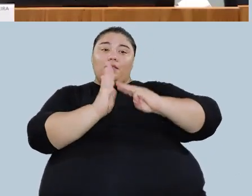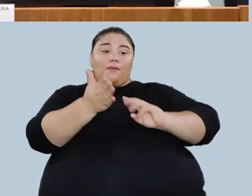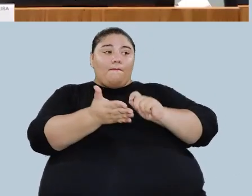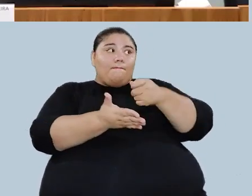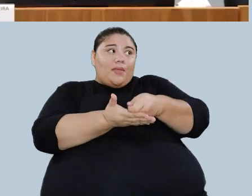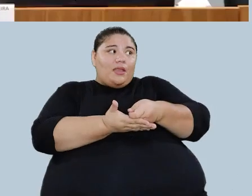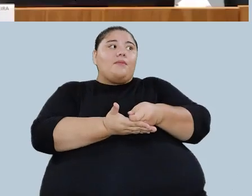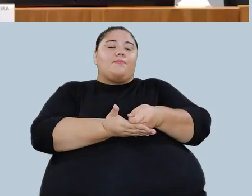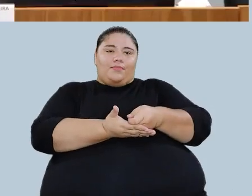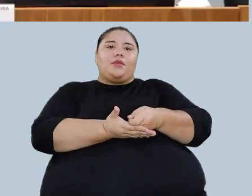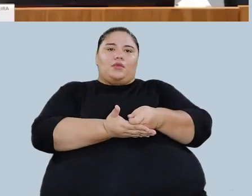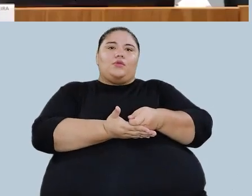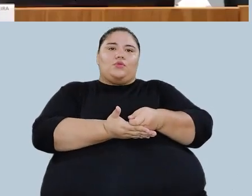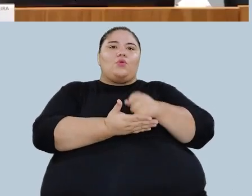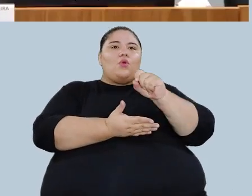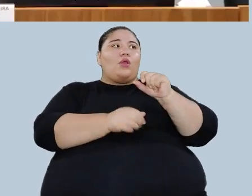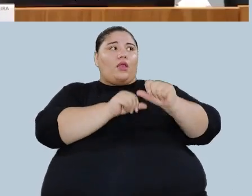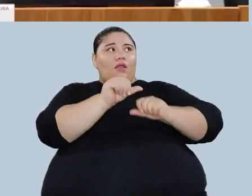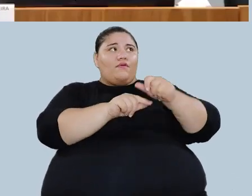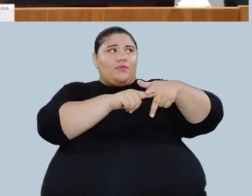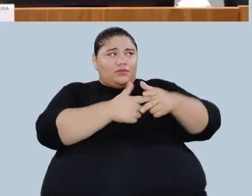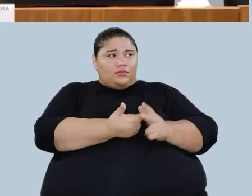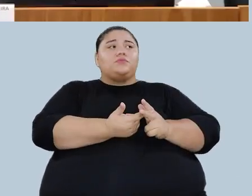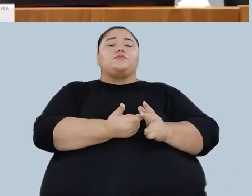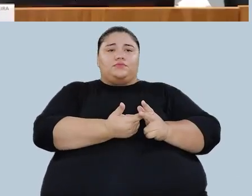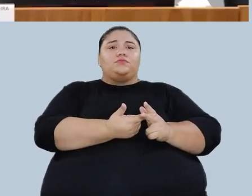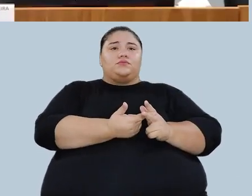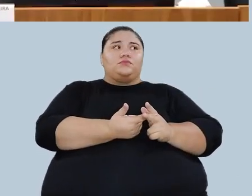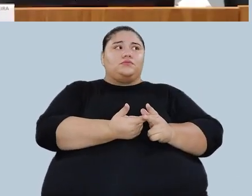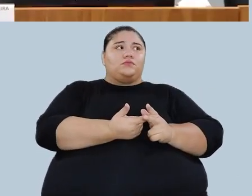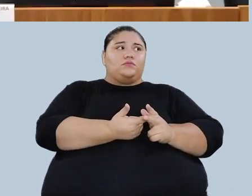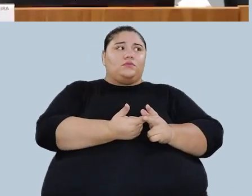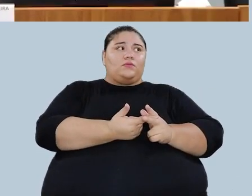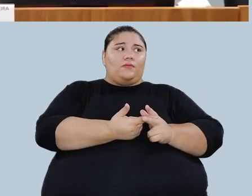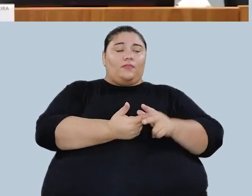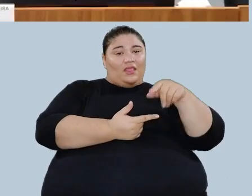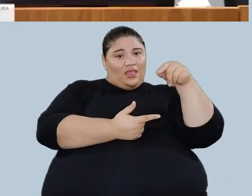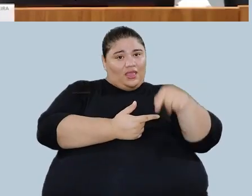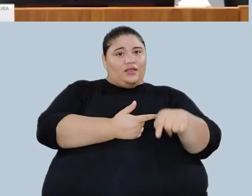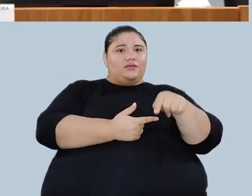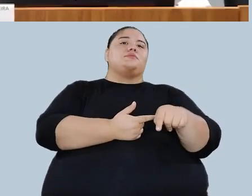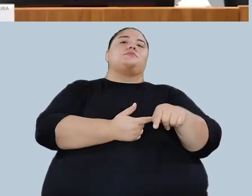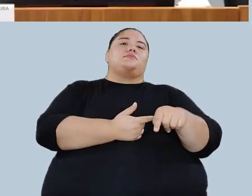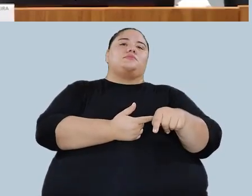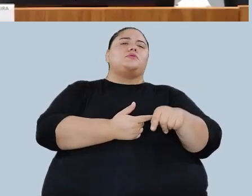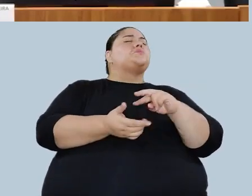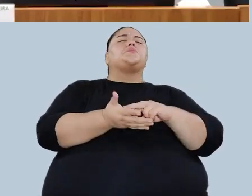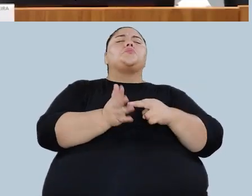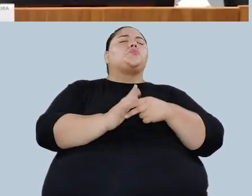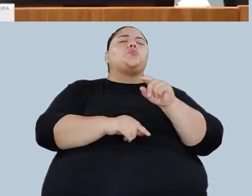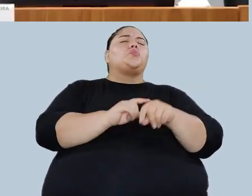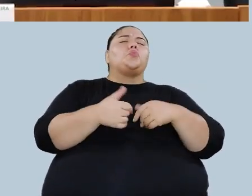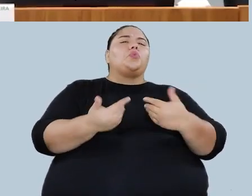pagamento preponderante, ou que a reforma tributária pretende que seja preponderante, será esse split payment. E o que significa